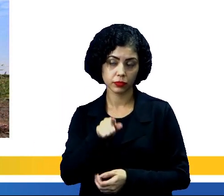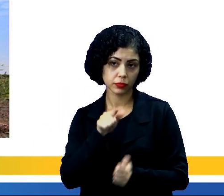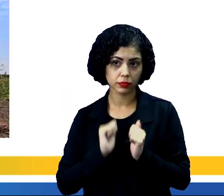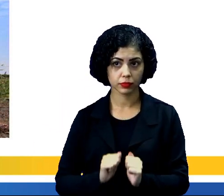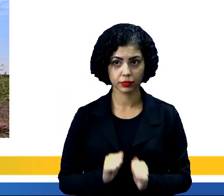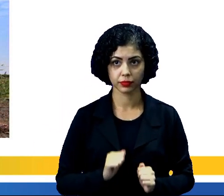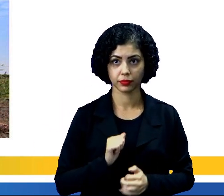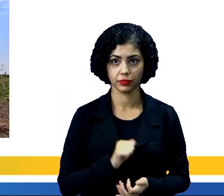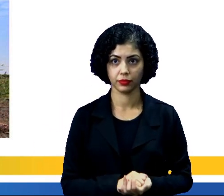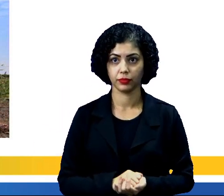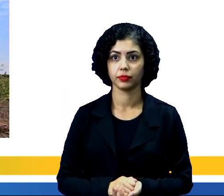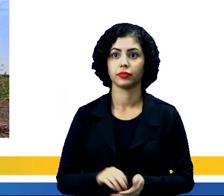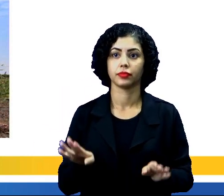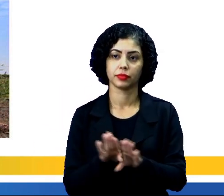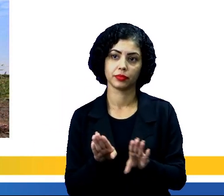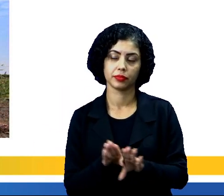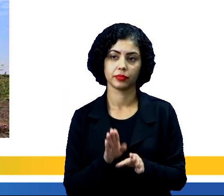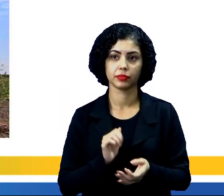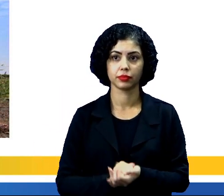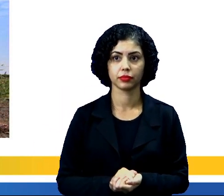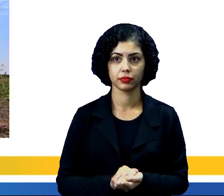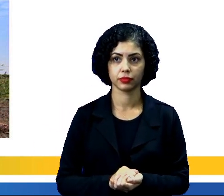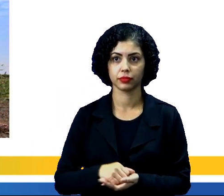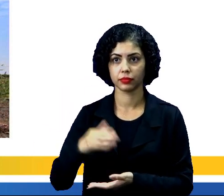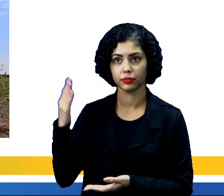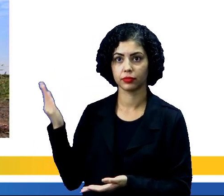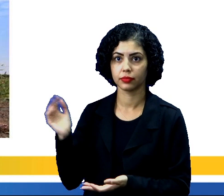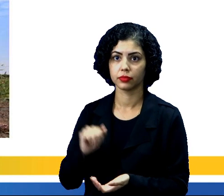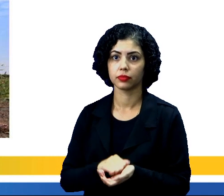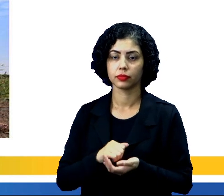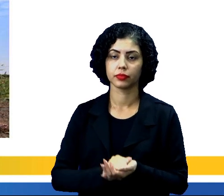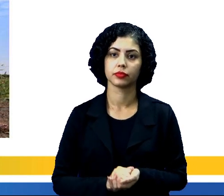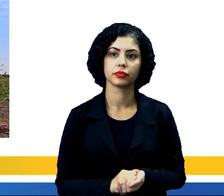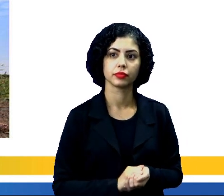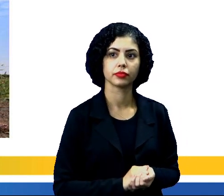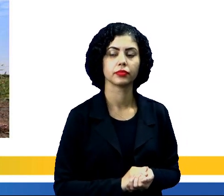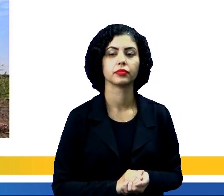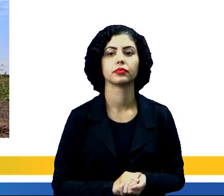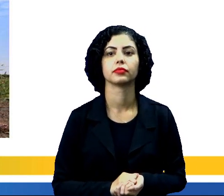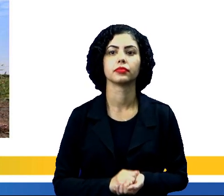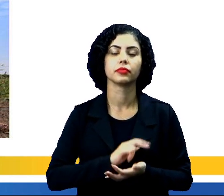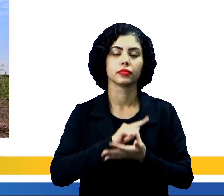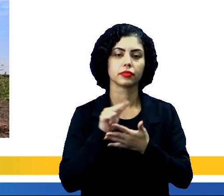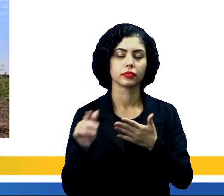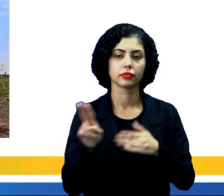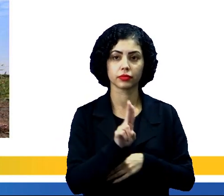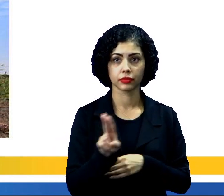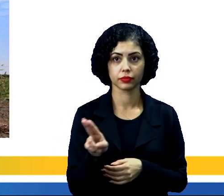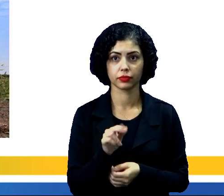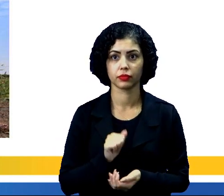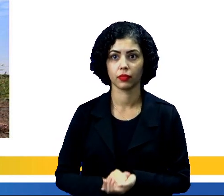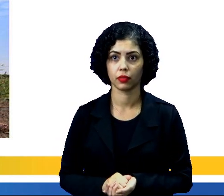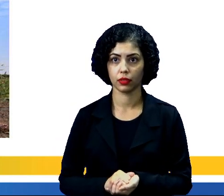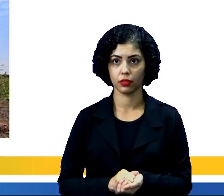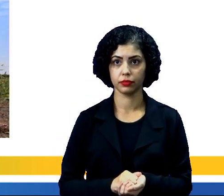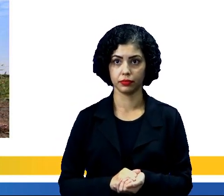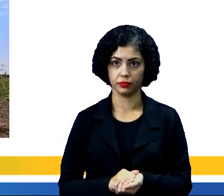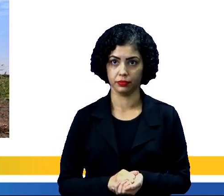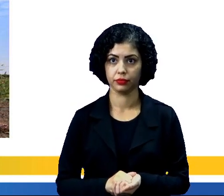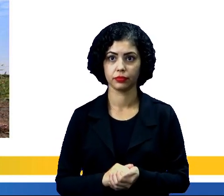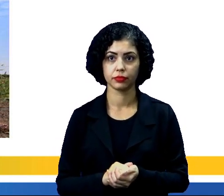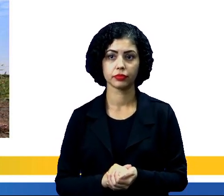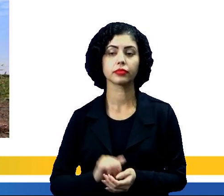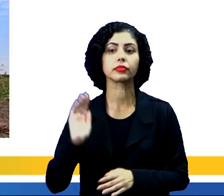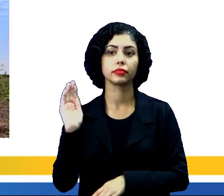você pode reconhecer por taquebol, bets, bet ombro, bets lombo, jogo do taco ou mesmo pau